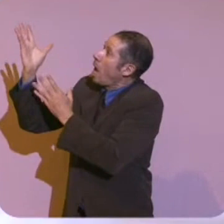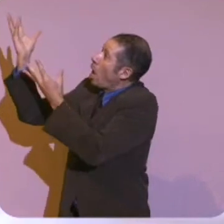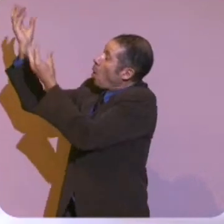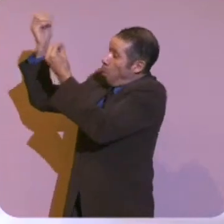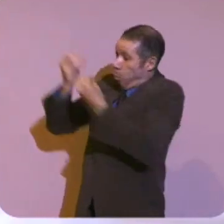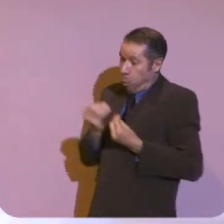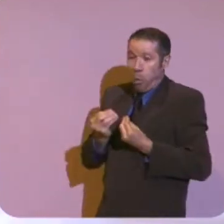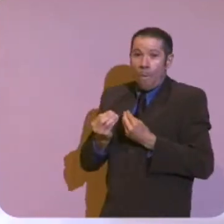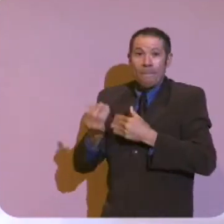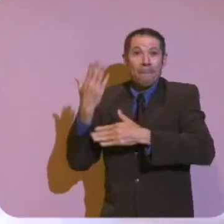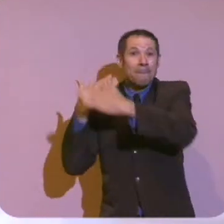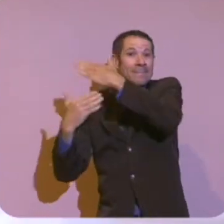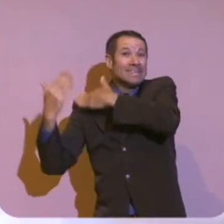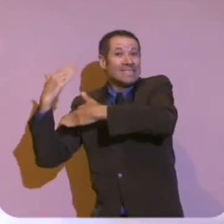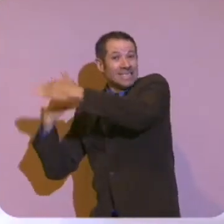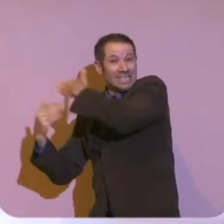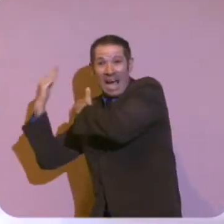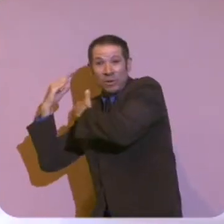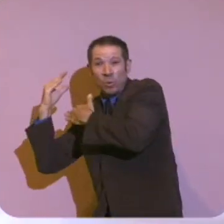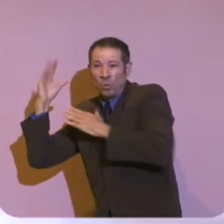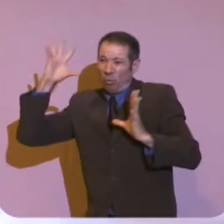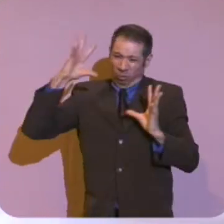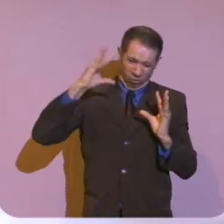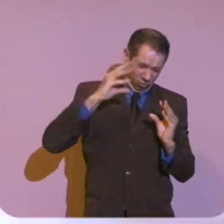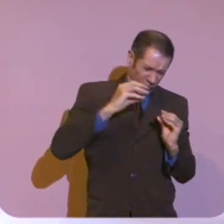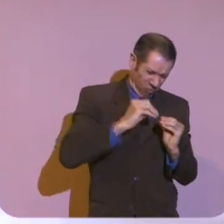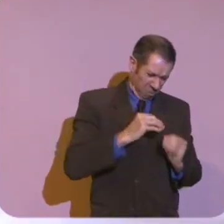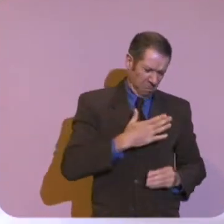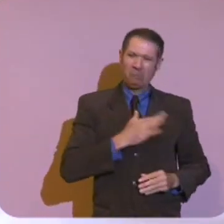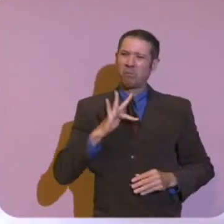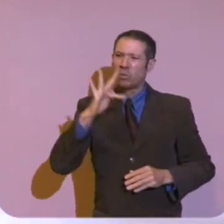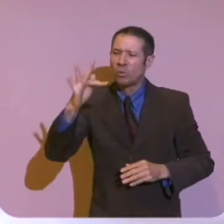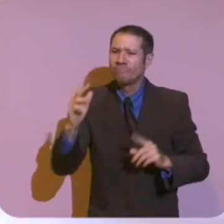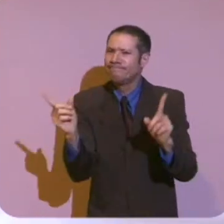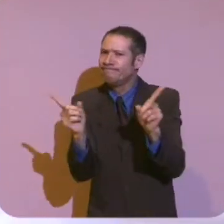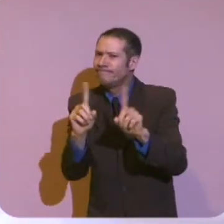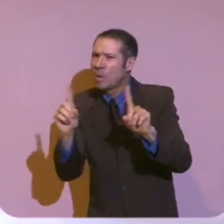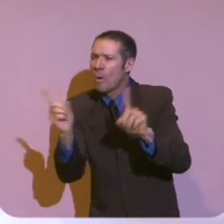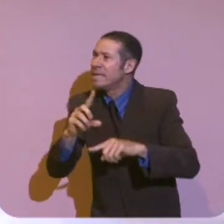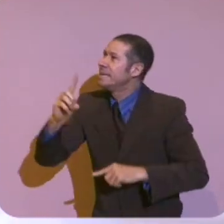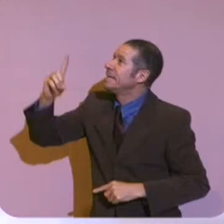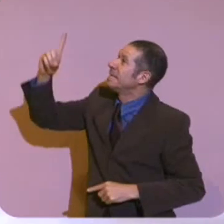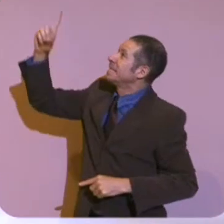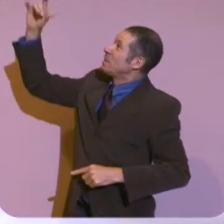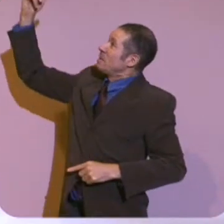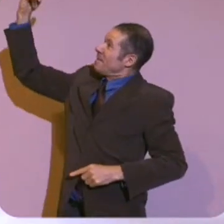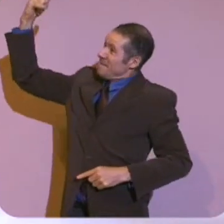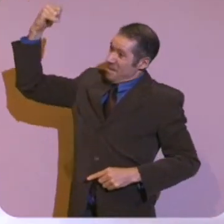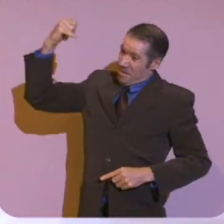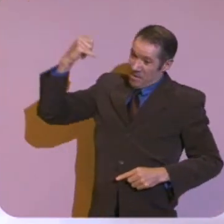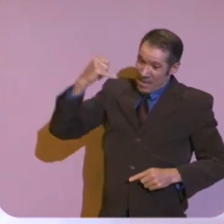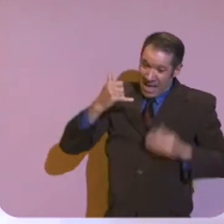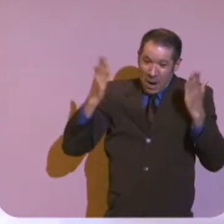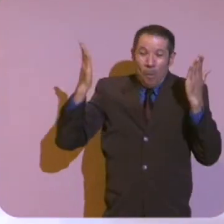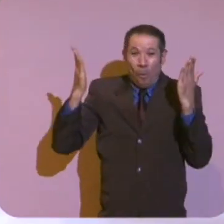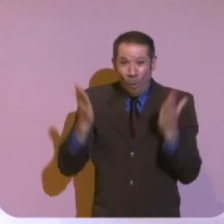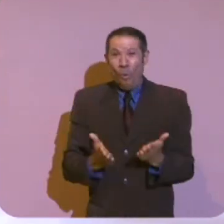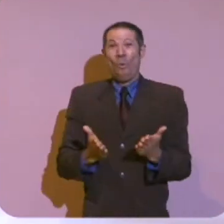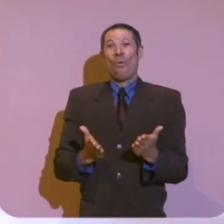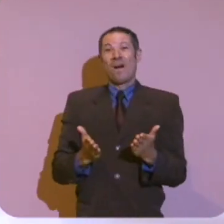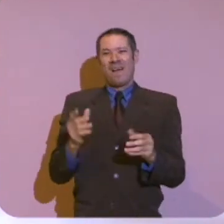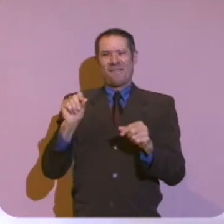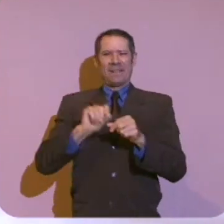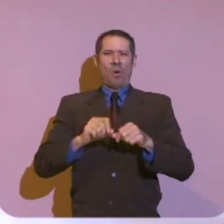aquele passado não vai definir o meu futuro, porque Deus vai intervir no meu presente e vai